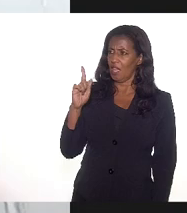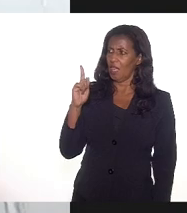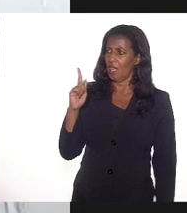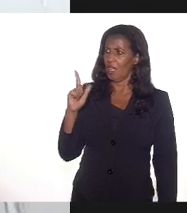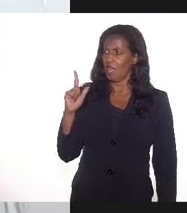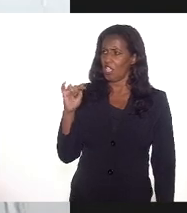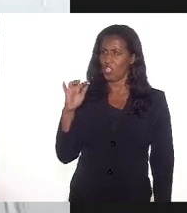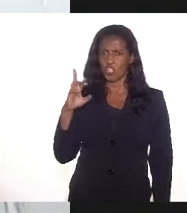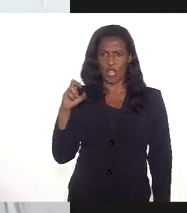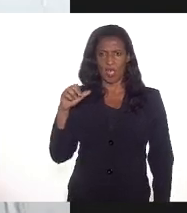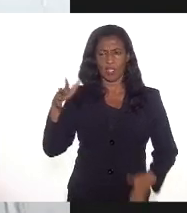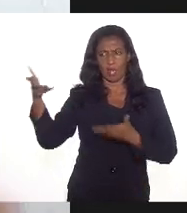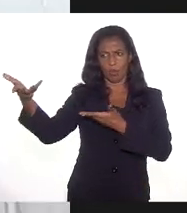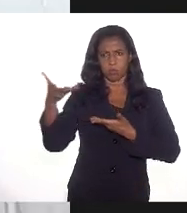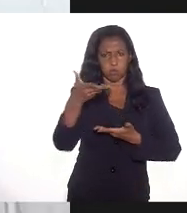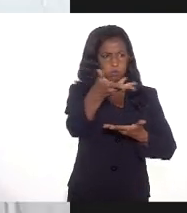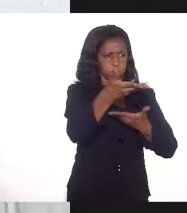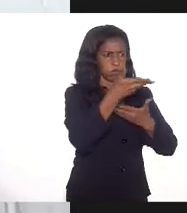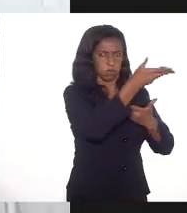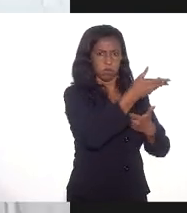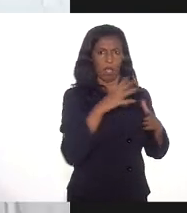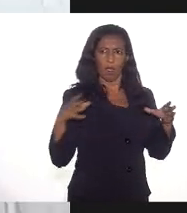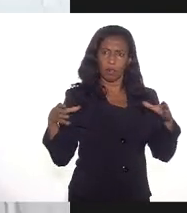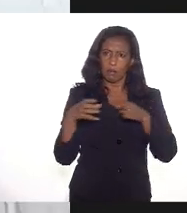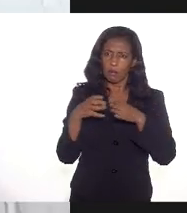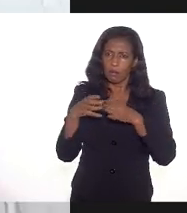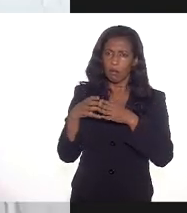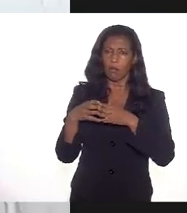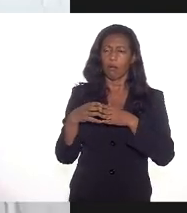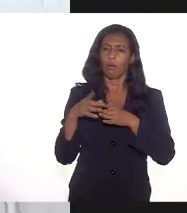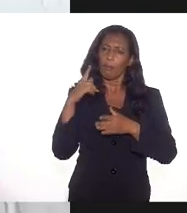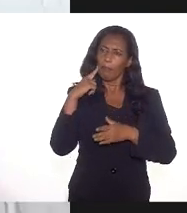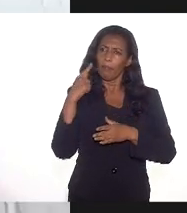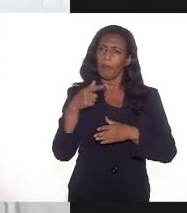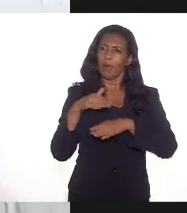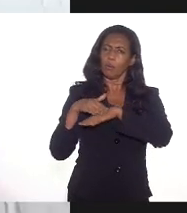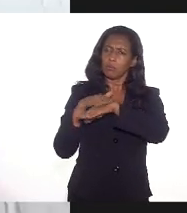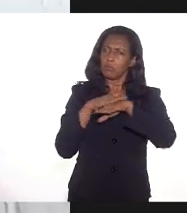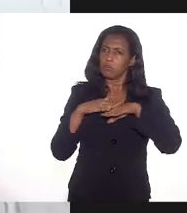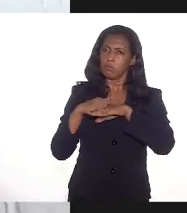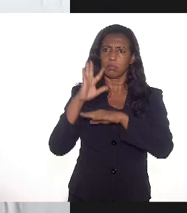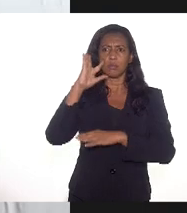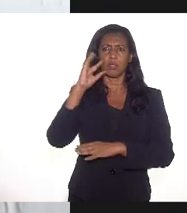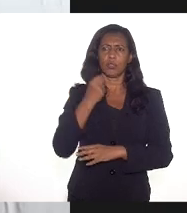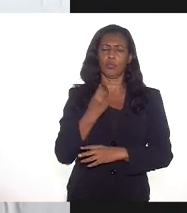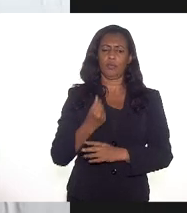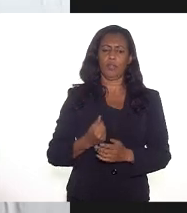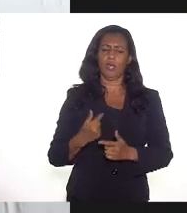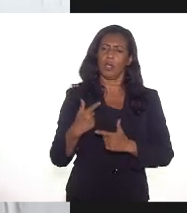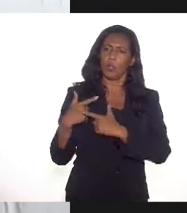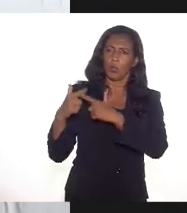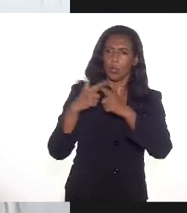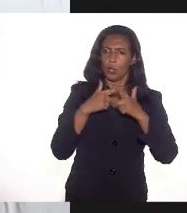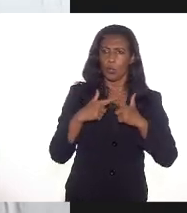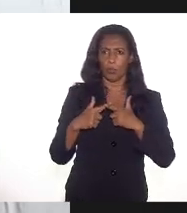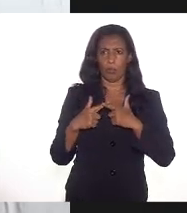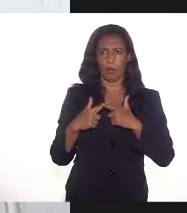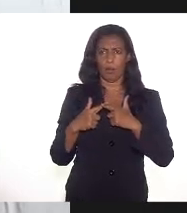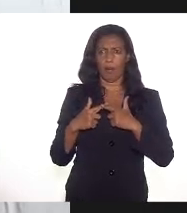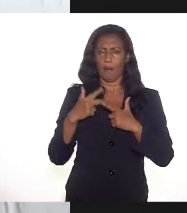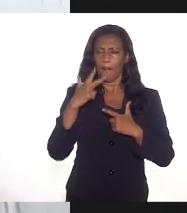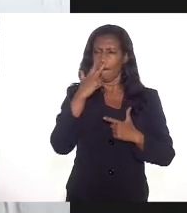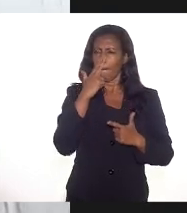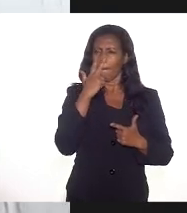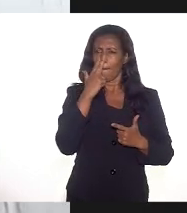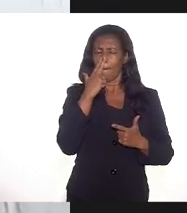as corporações para tratarem desse tema. E dizer que no Brasil, infelizmente, a legítima defesa ela ainda é muito carente